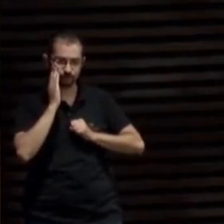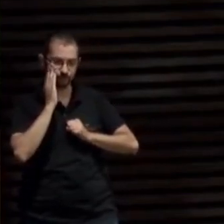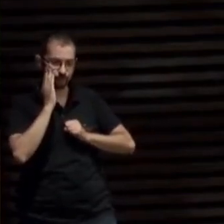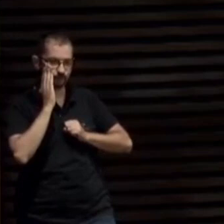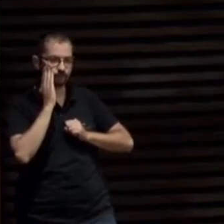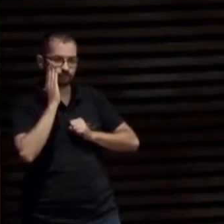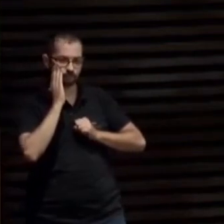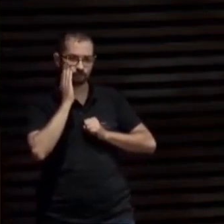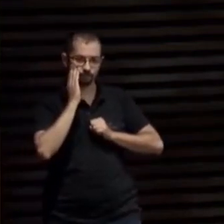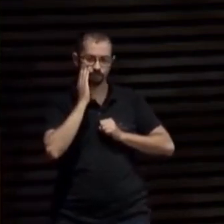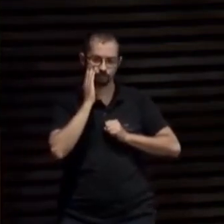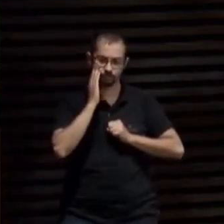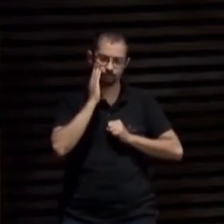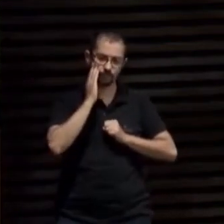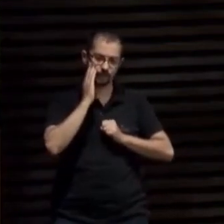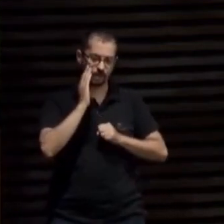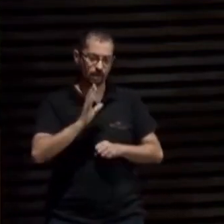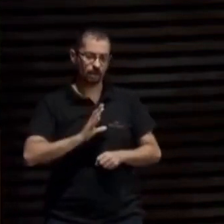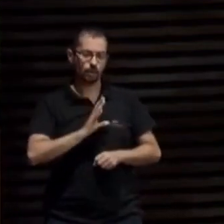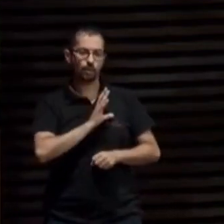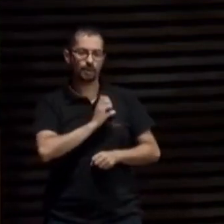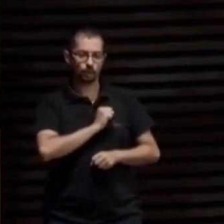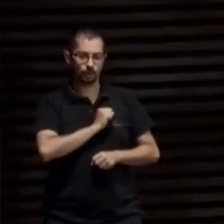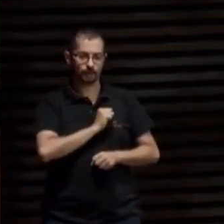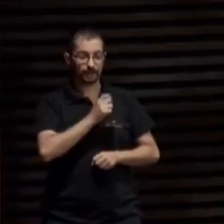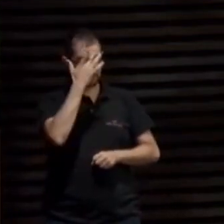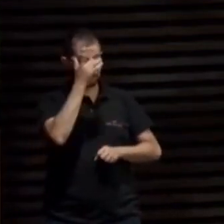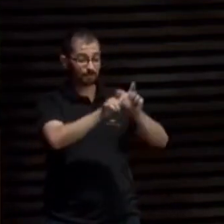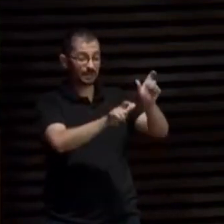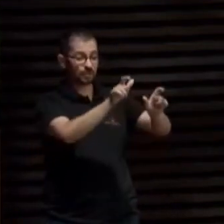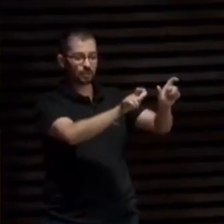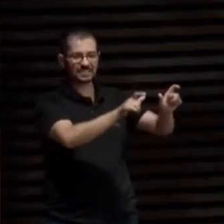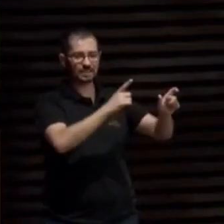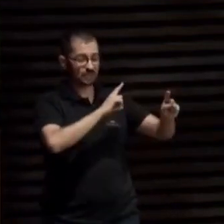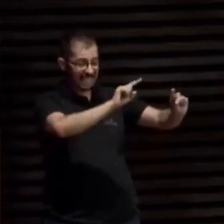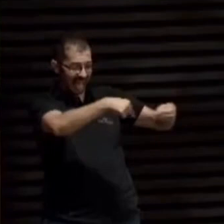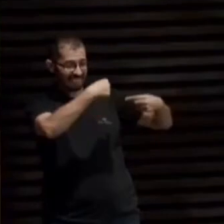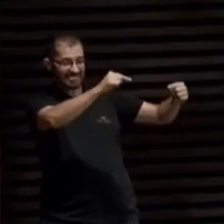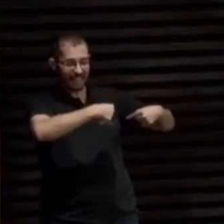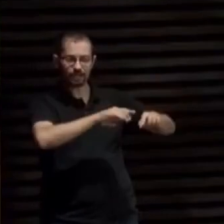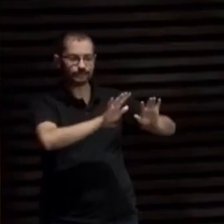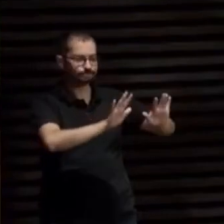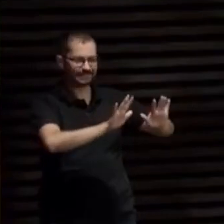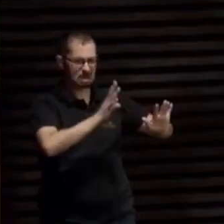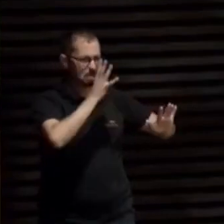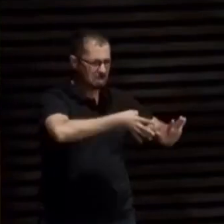favor daqueles que nos atacam. Dizendo isto, eu quero só